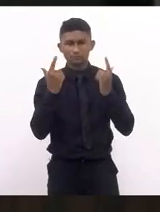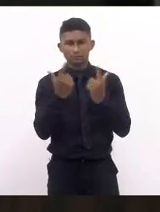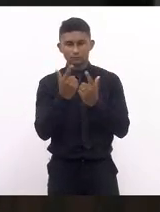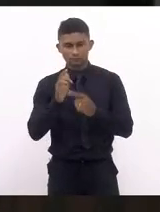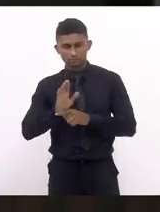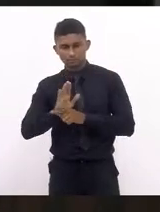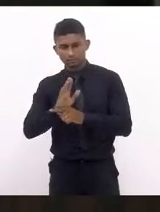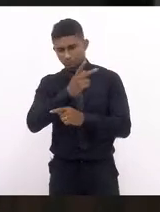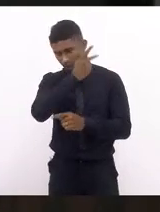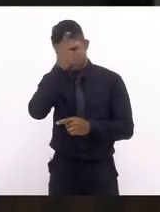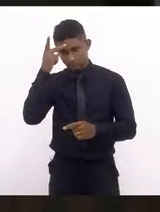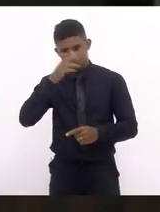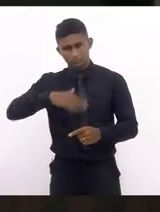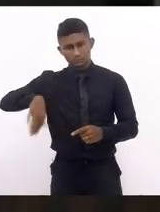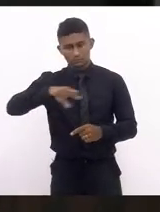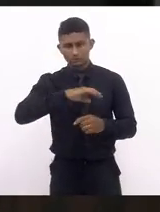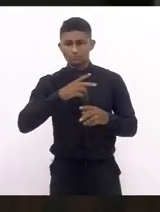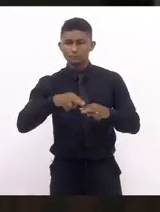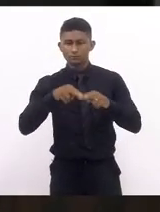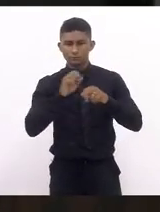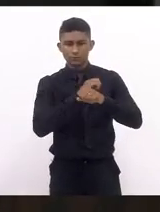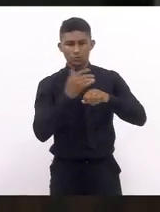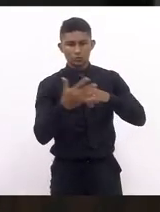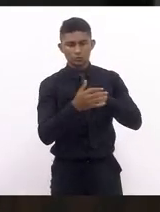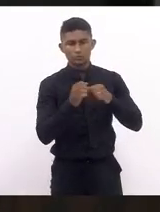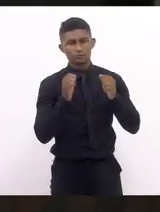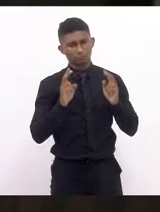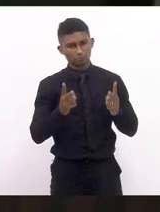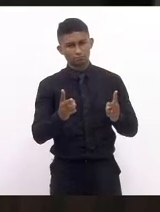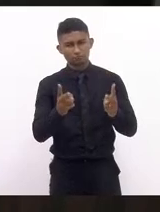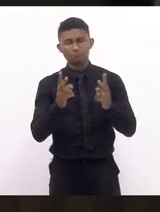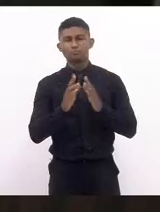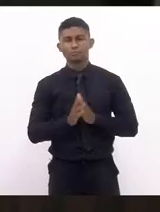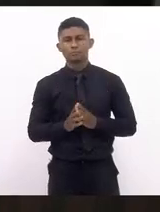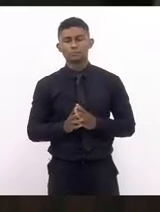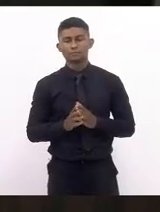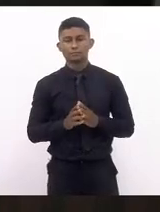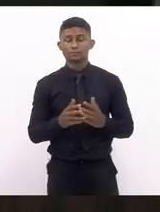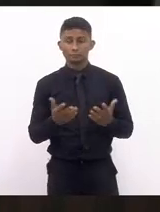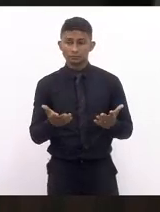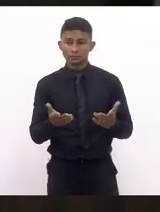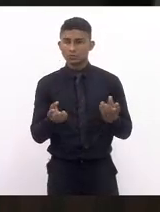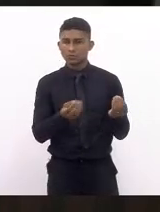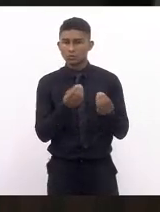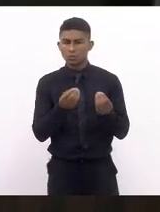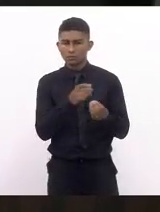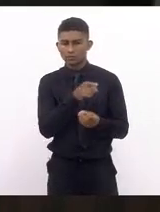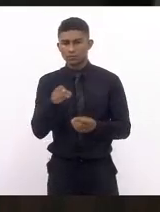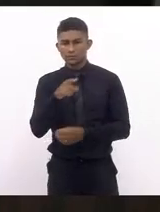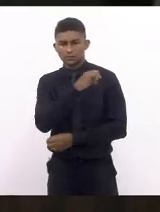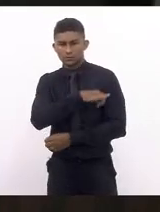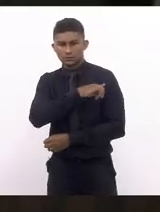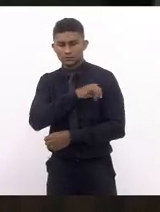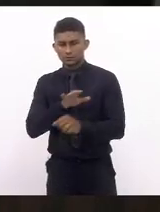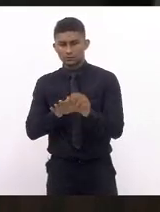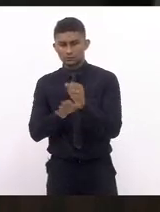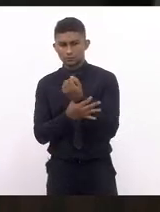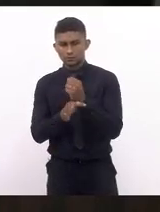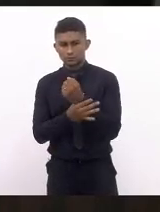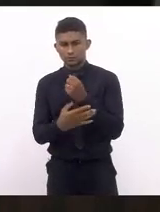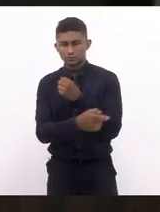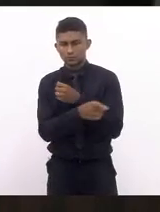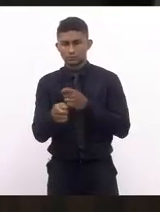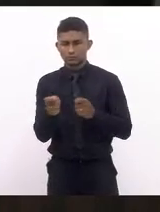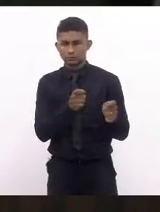população e maior risco social desta pandemia que ainda persiste e como fez para garantir o estado de Janeiro condições da retomada do crescimento